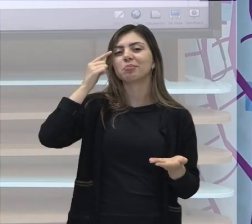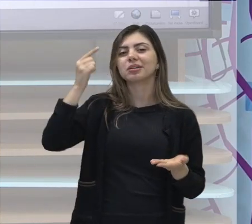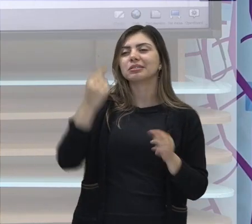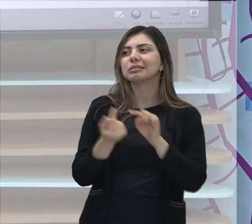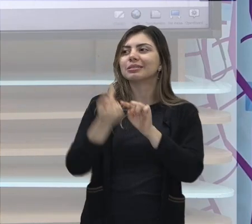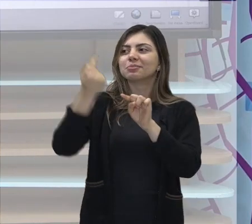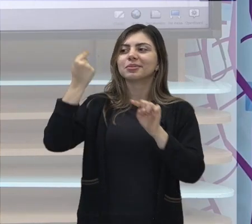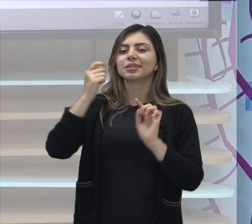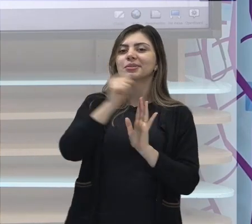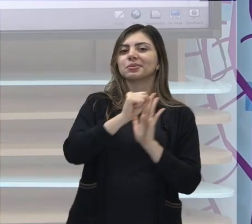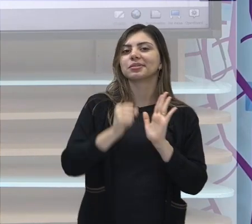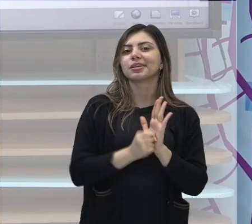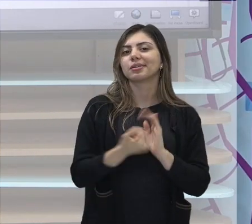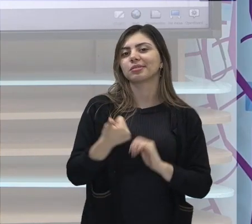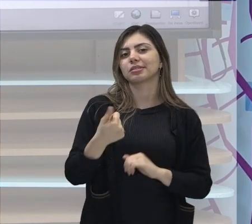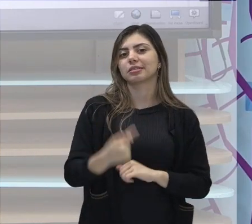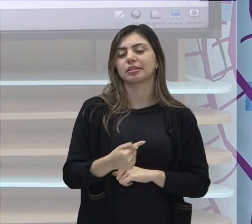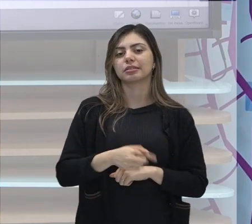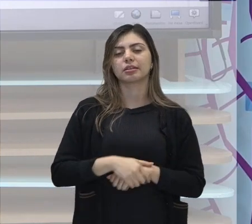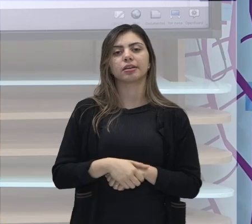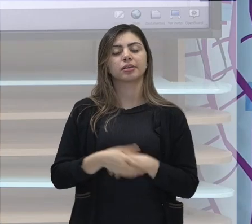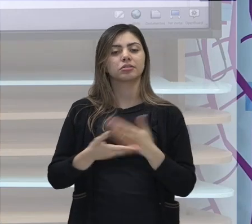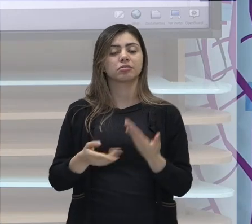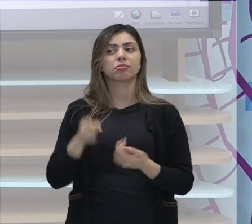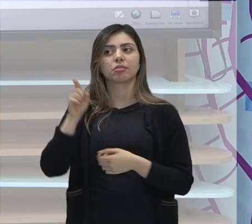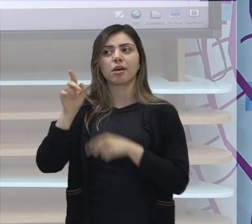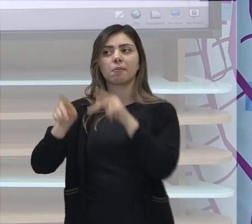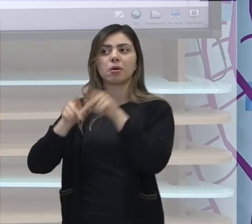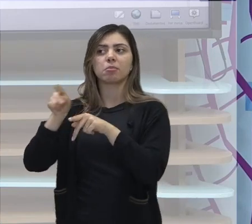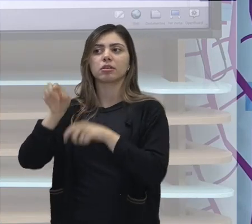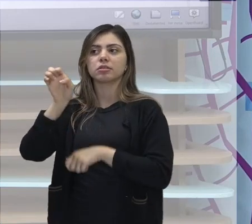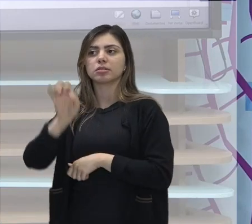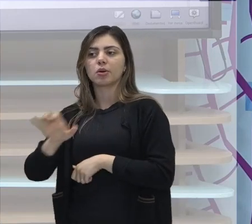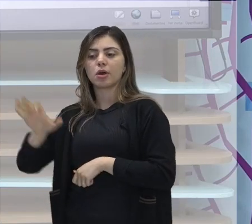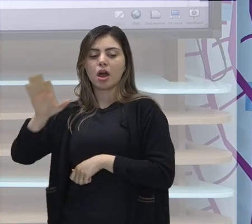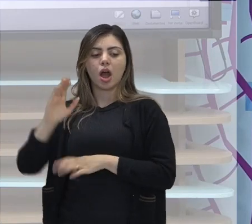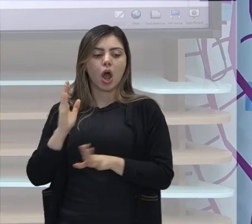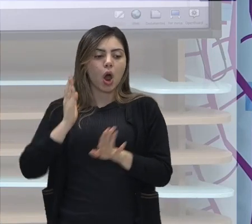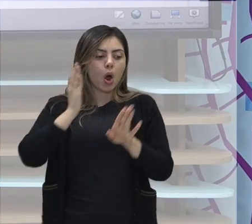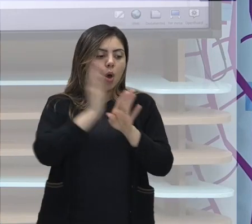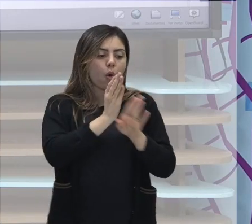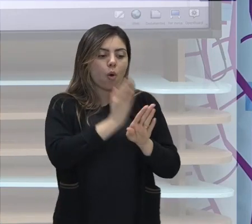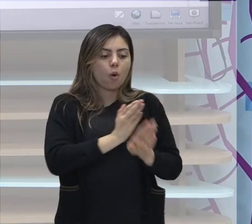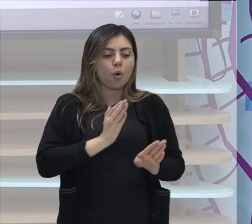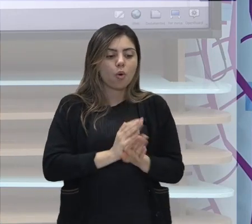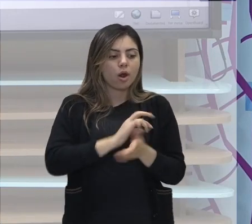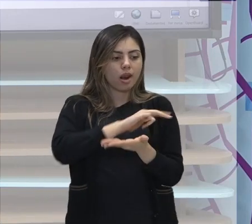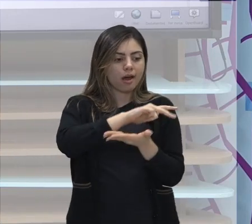XVII, quando esse povo europeu encontra esses produtos